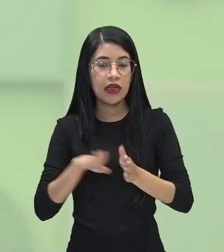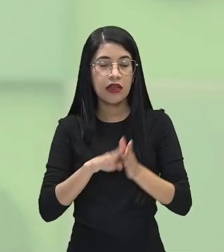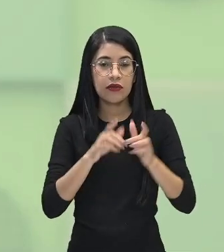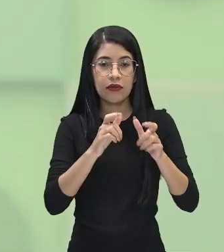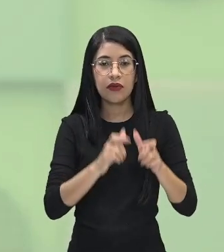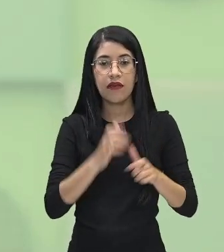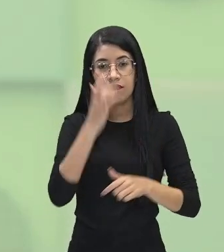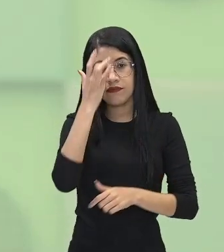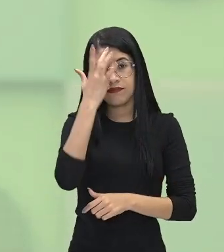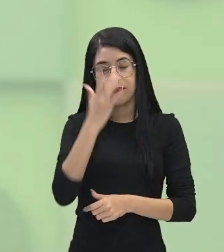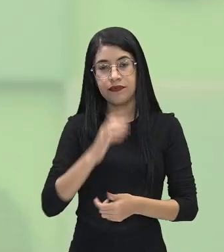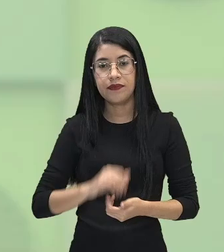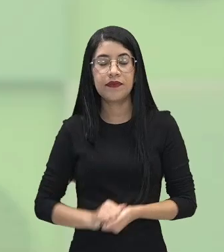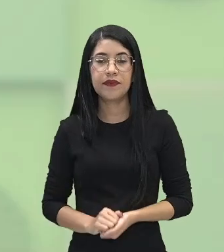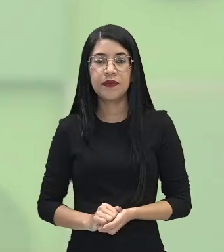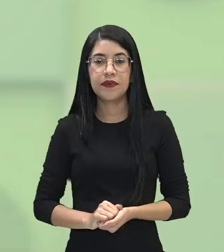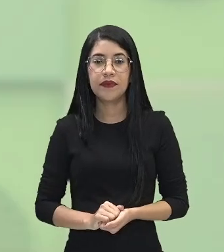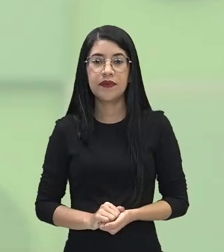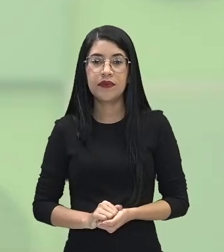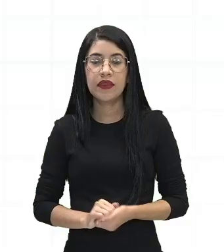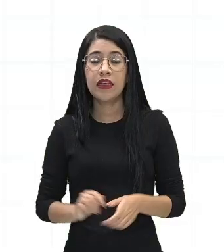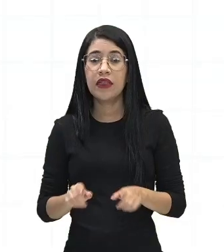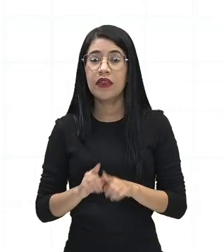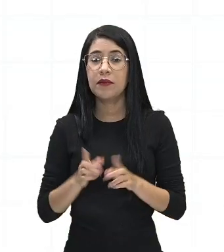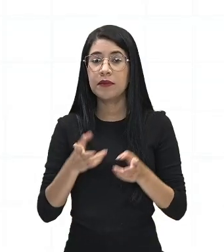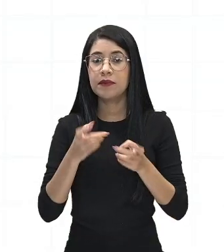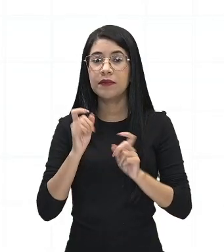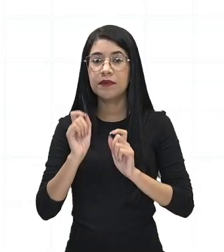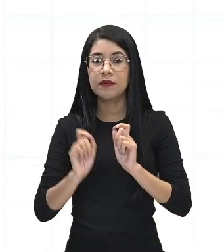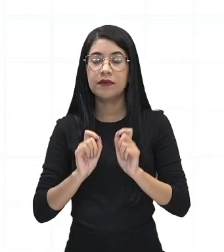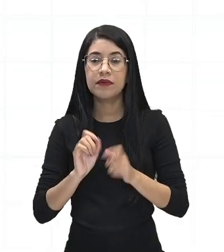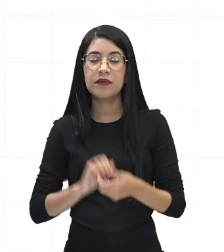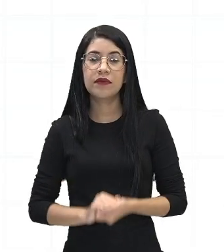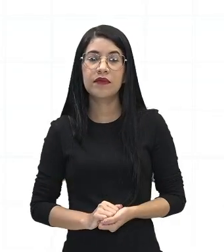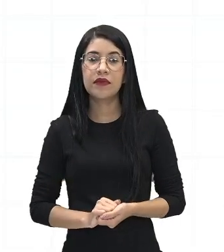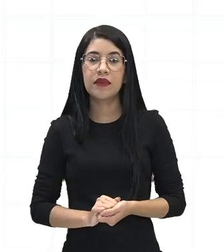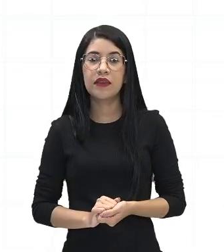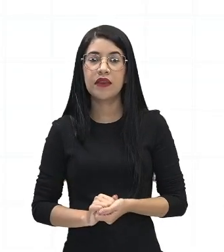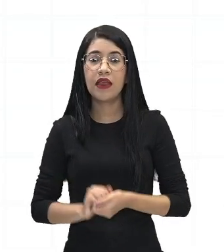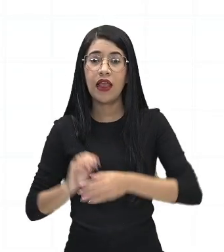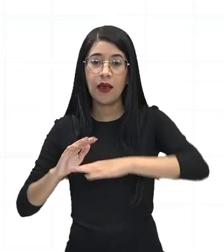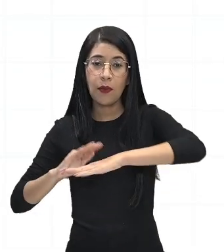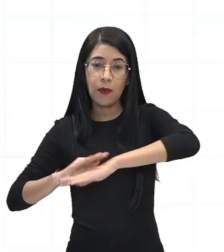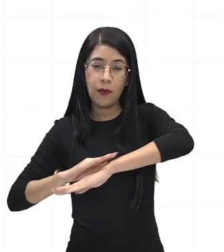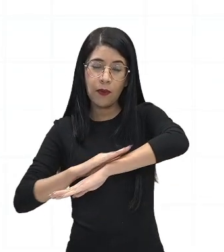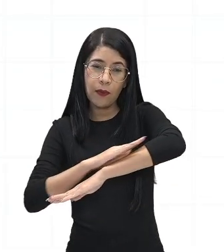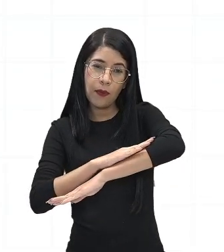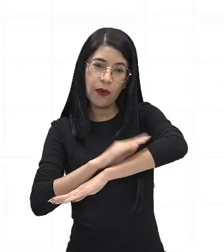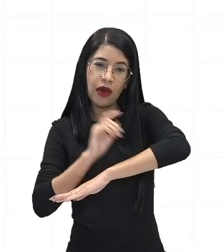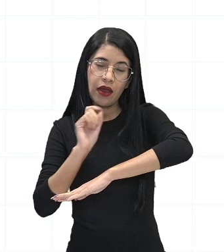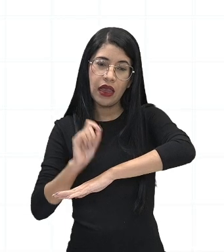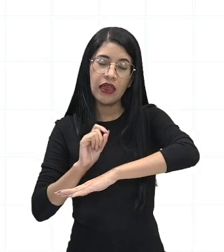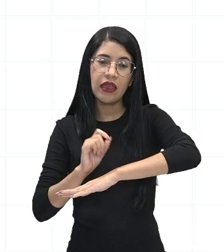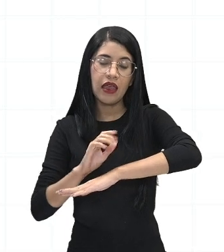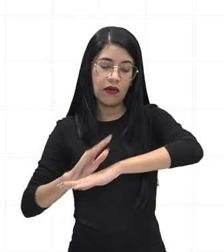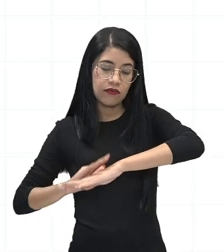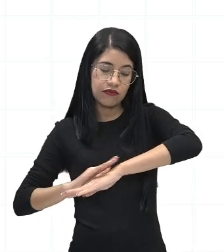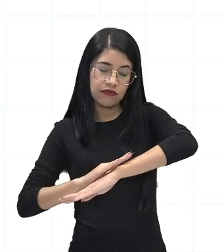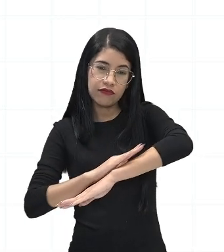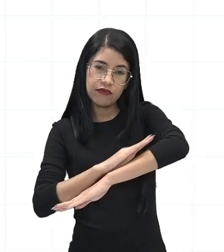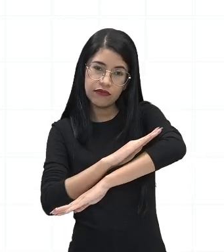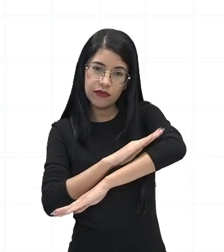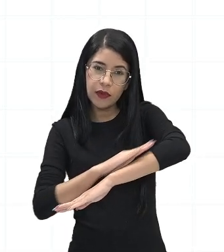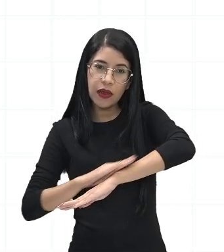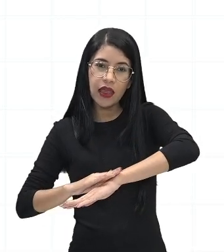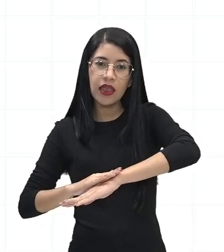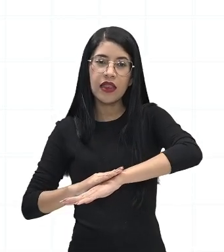mais fácil. O que a gente também observa, olha só, é que esse plano inclinado, ele trata-se de uma superfície plana, que